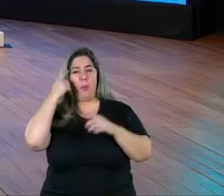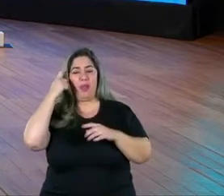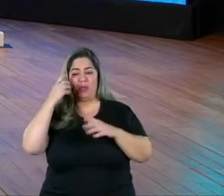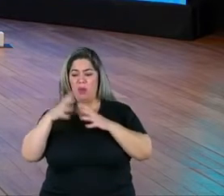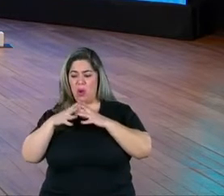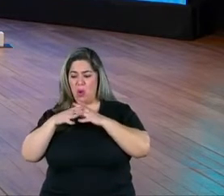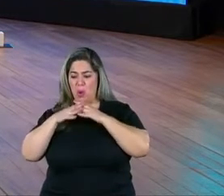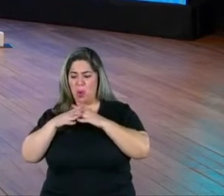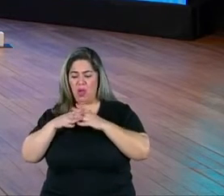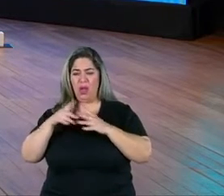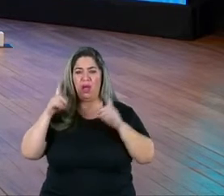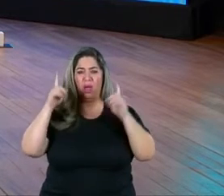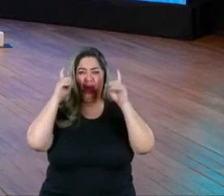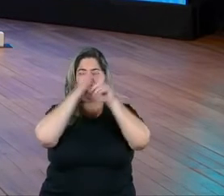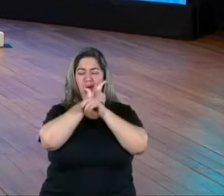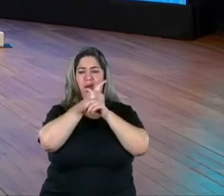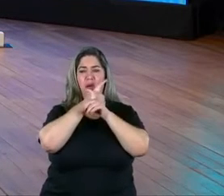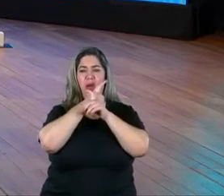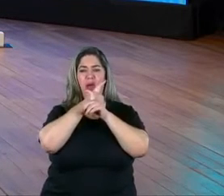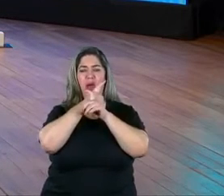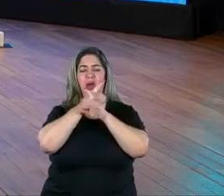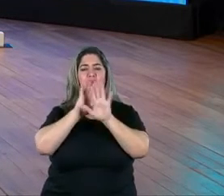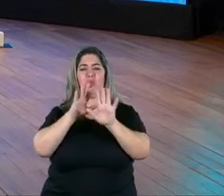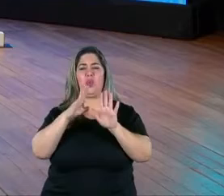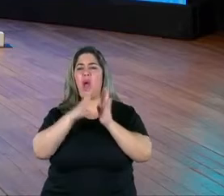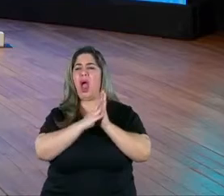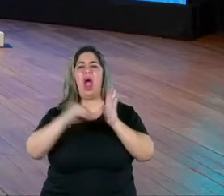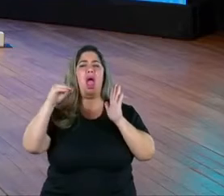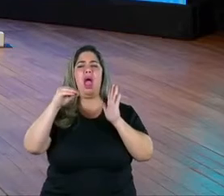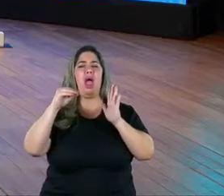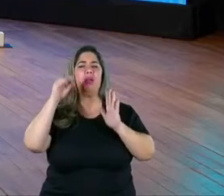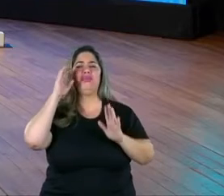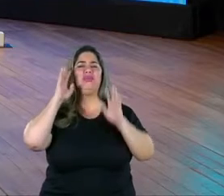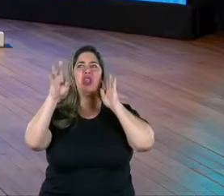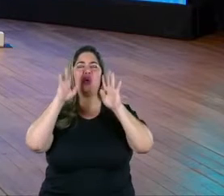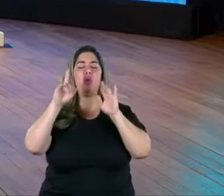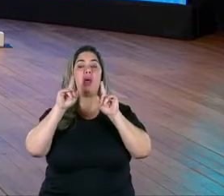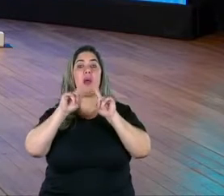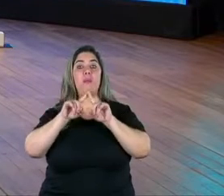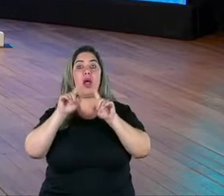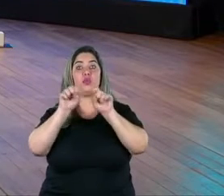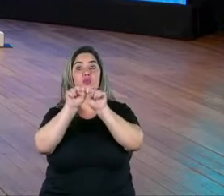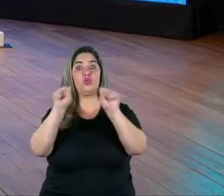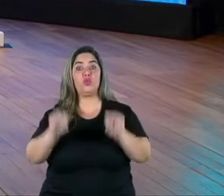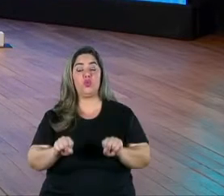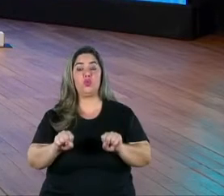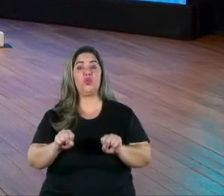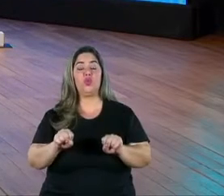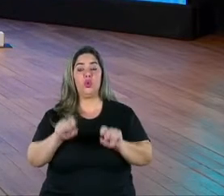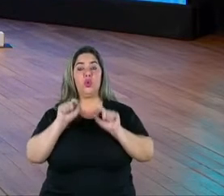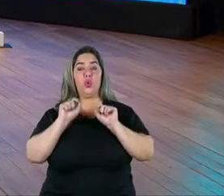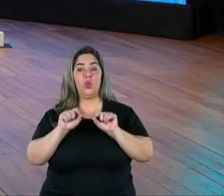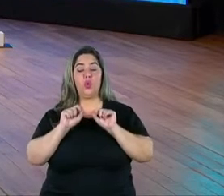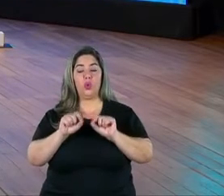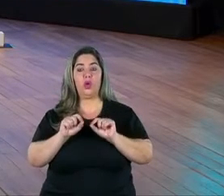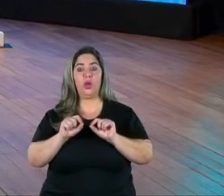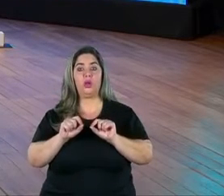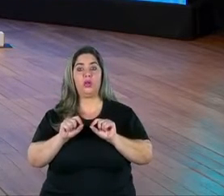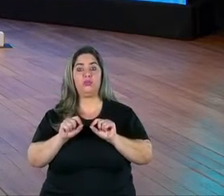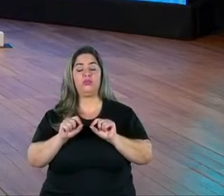ser visto como um paradigma, um modelo, uma teoria, mas um sistema de racionalidade